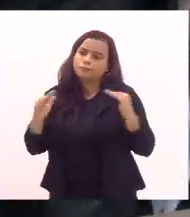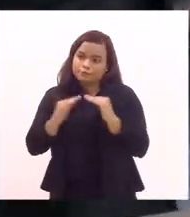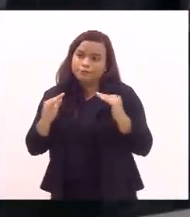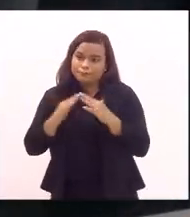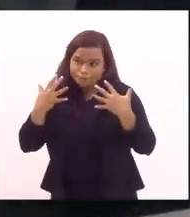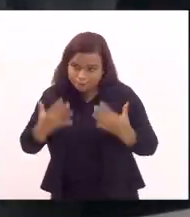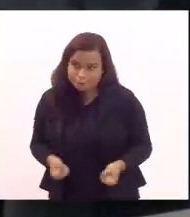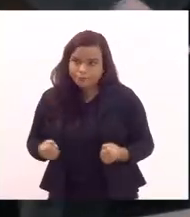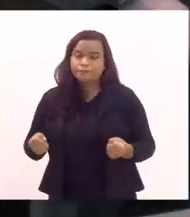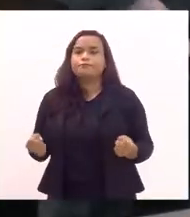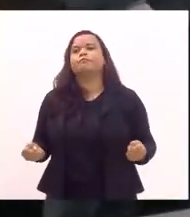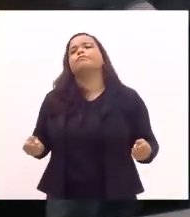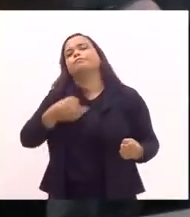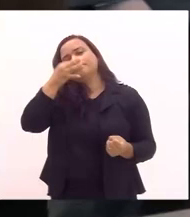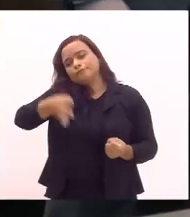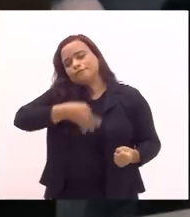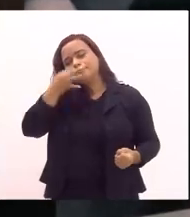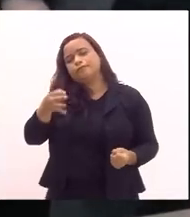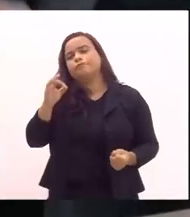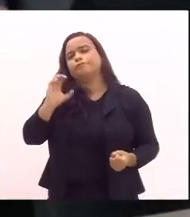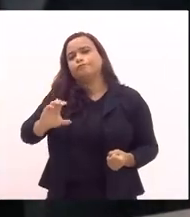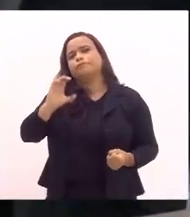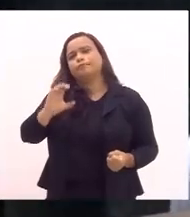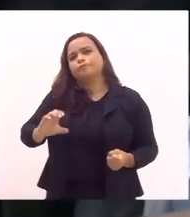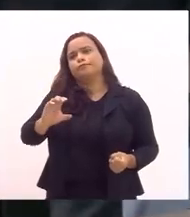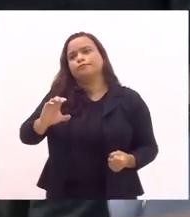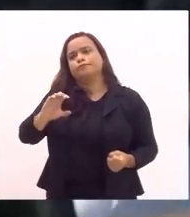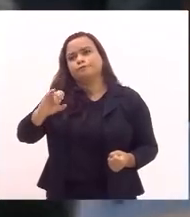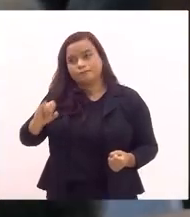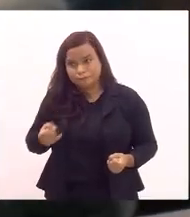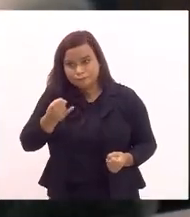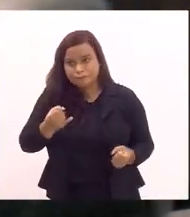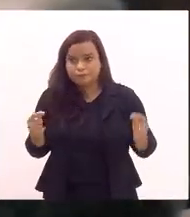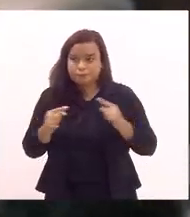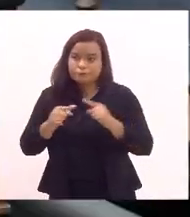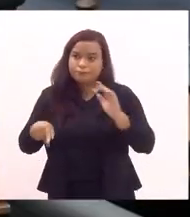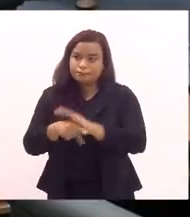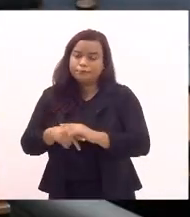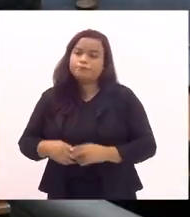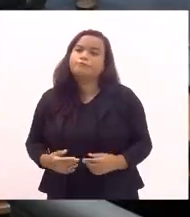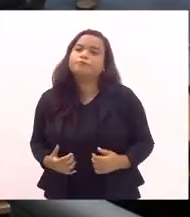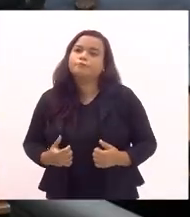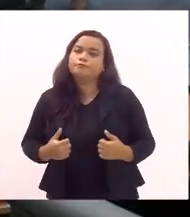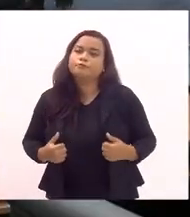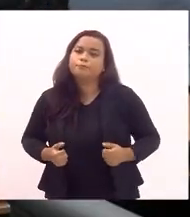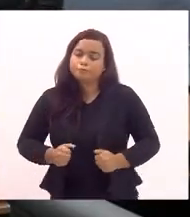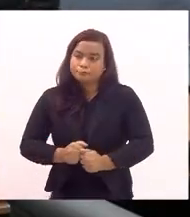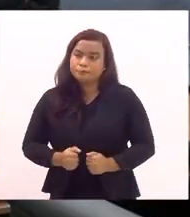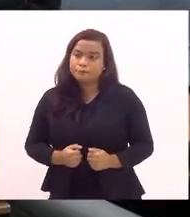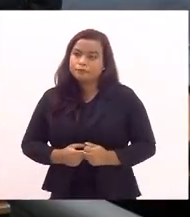favorável conforme parecer da comissão de Constituição dessa casa